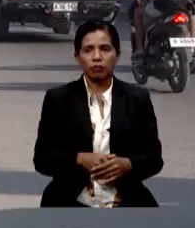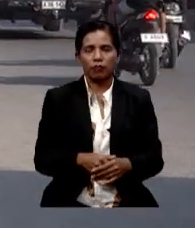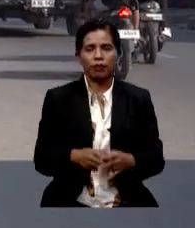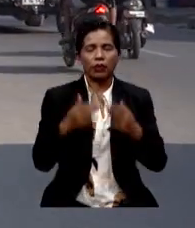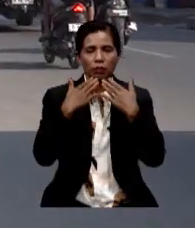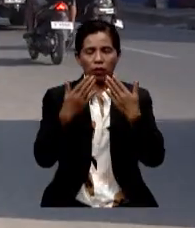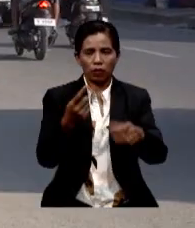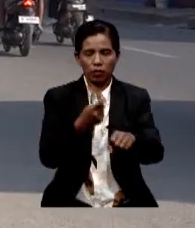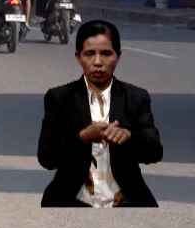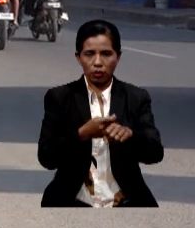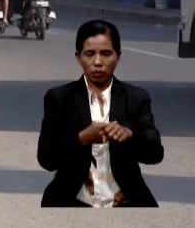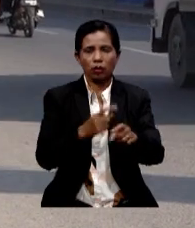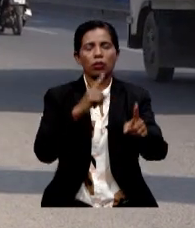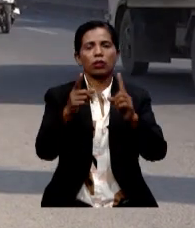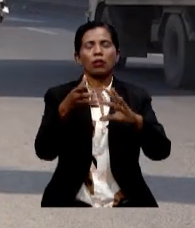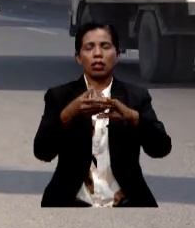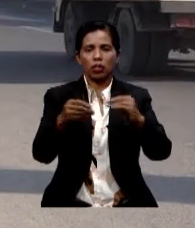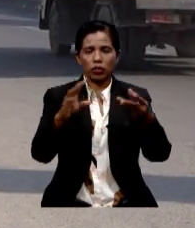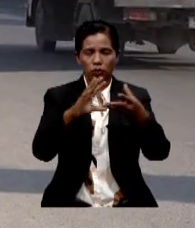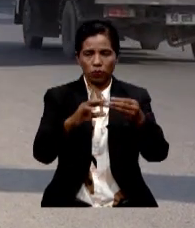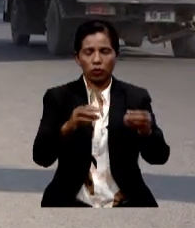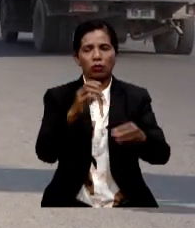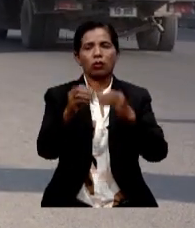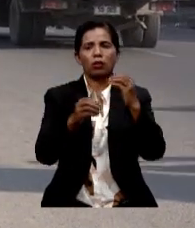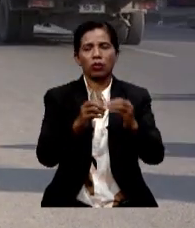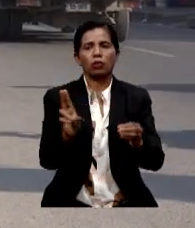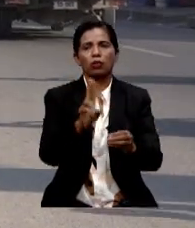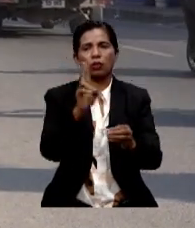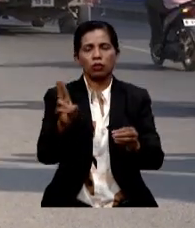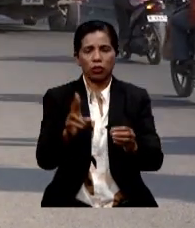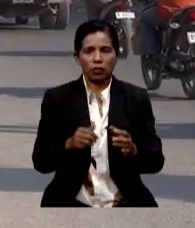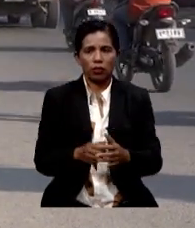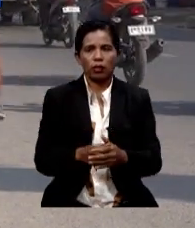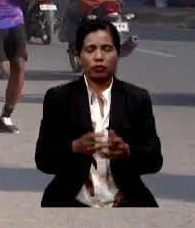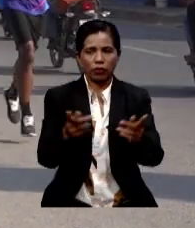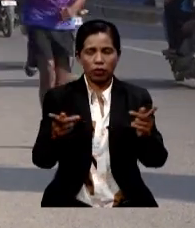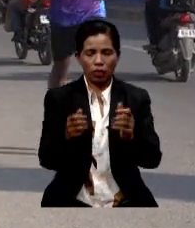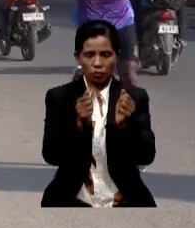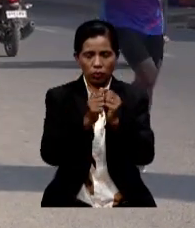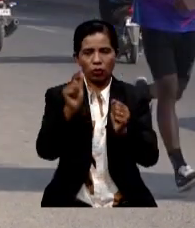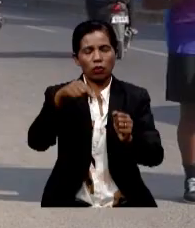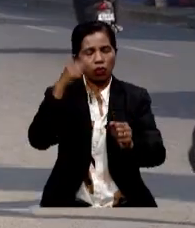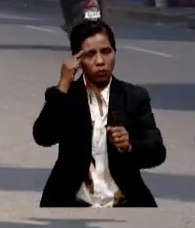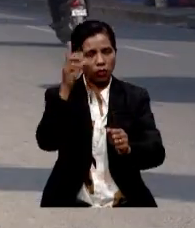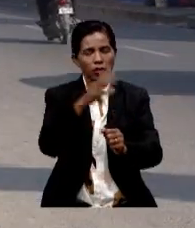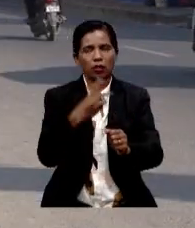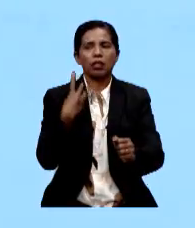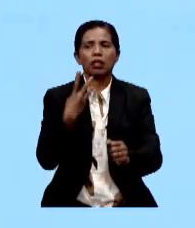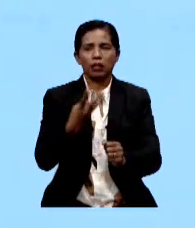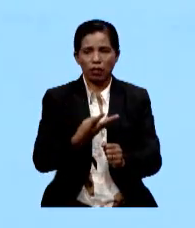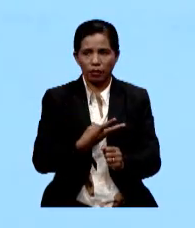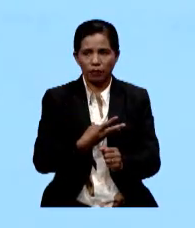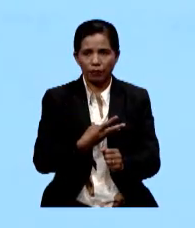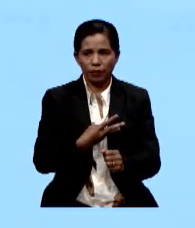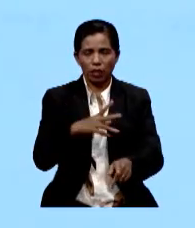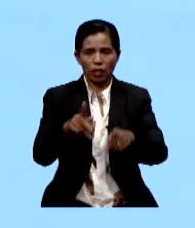tempo, a tua conta história. Kona ba ita preocupação na bem durante né amuto com o governo le liu ba itenia